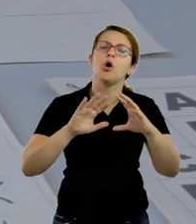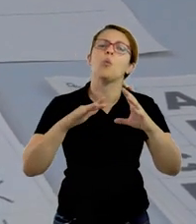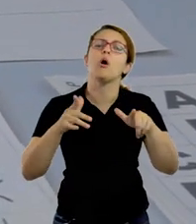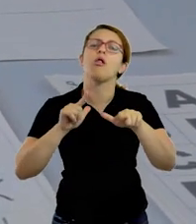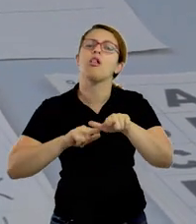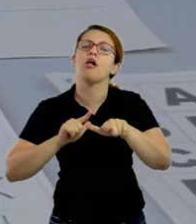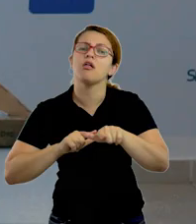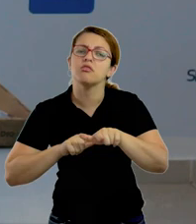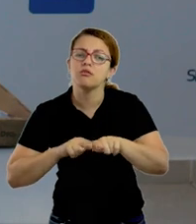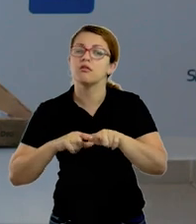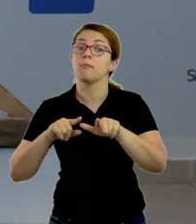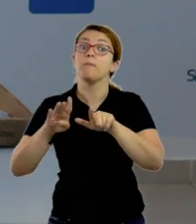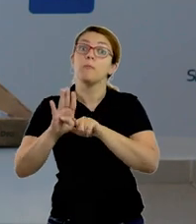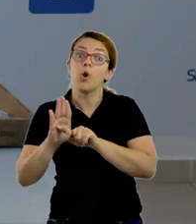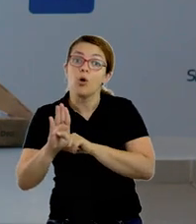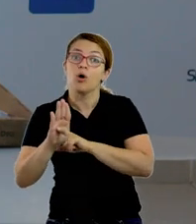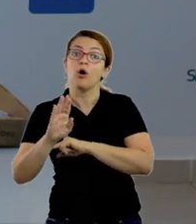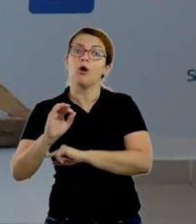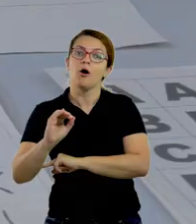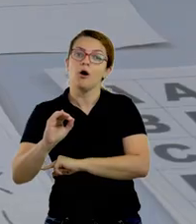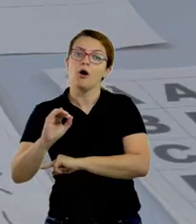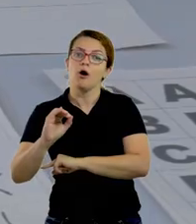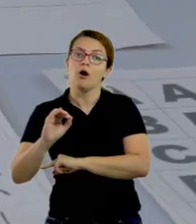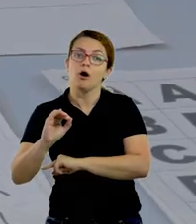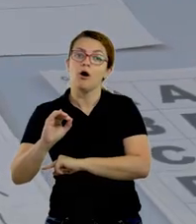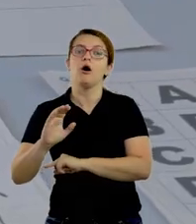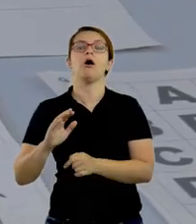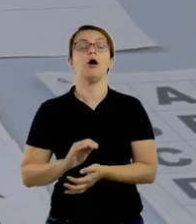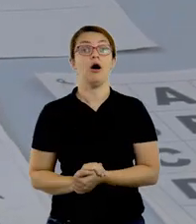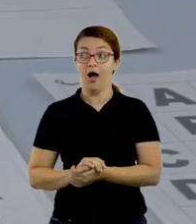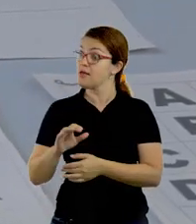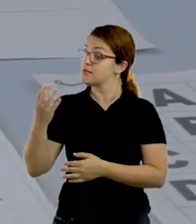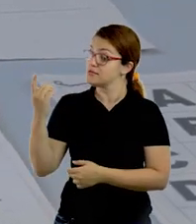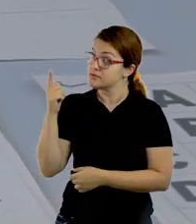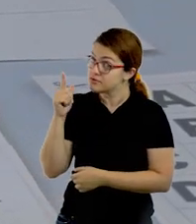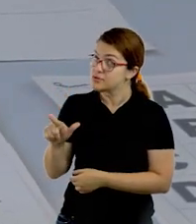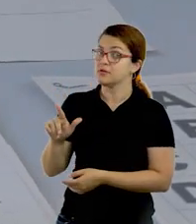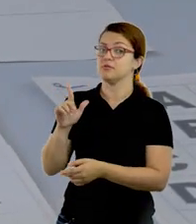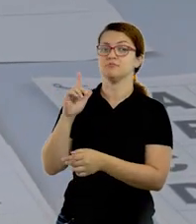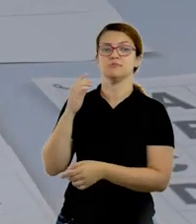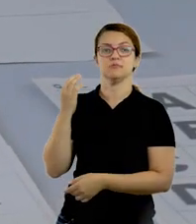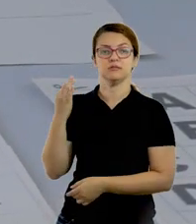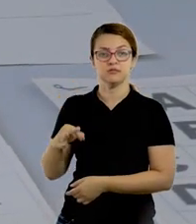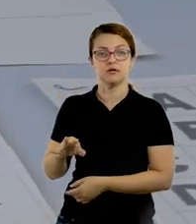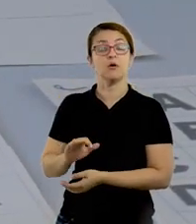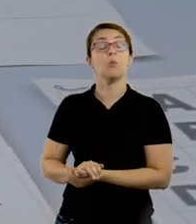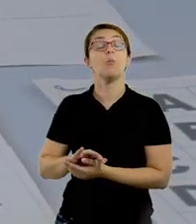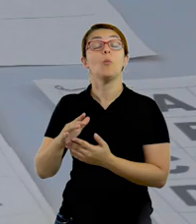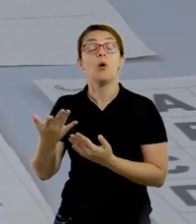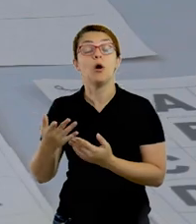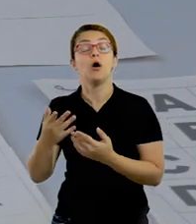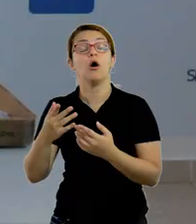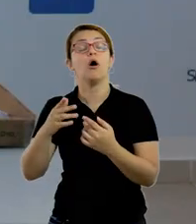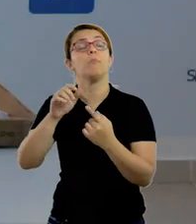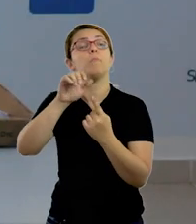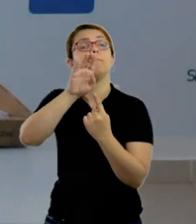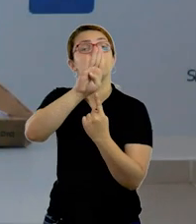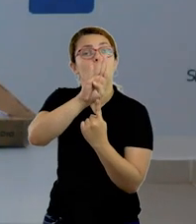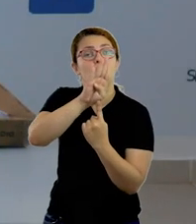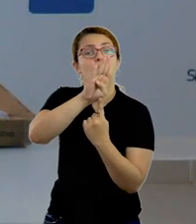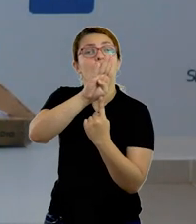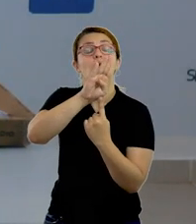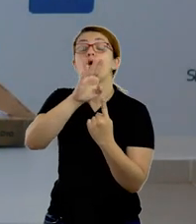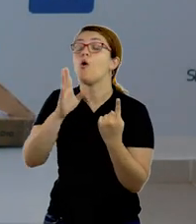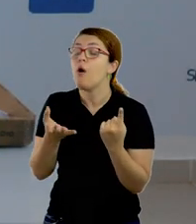B, ba, ba, ba. É, ela vai descobrir, bola. Muito bem, é essa letra. A segunda letra qual é? Bo, o,